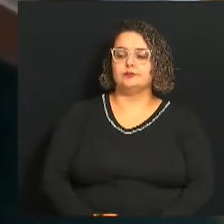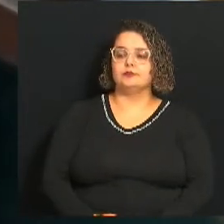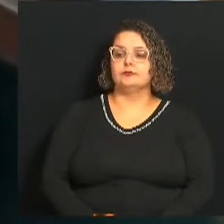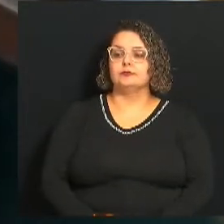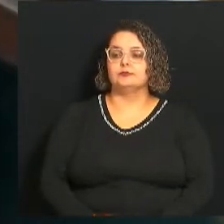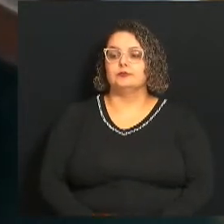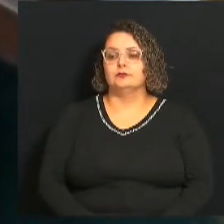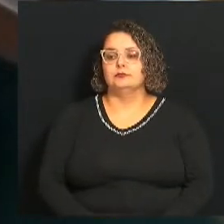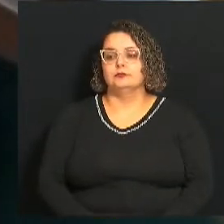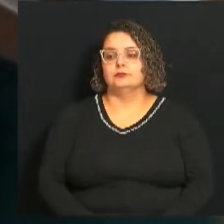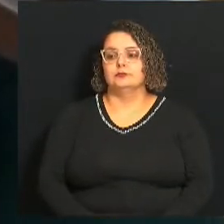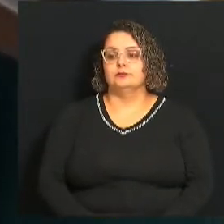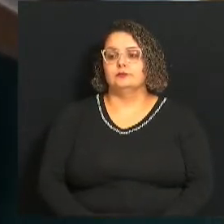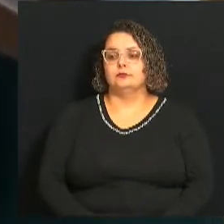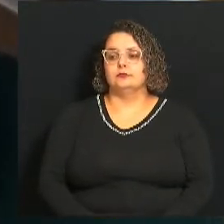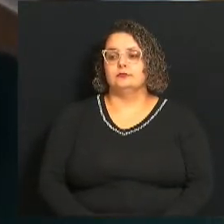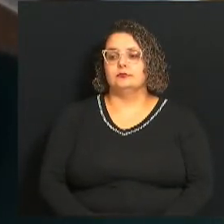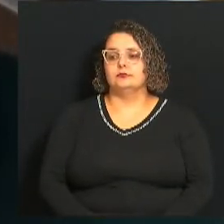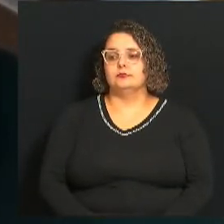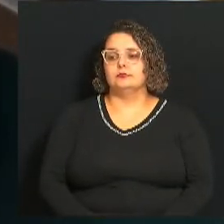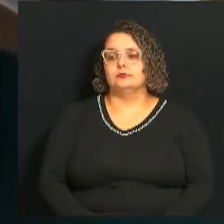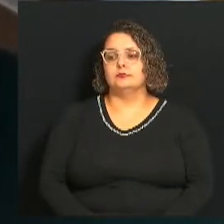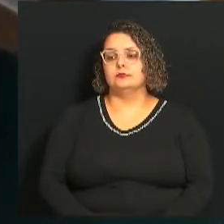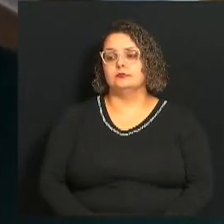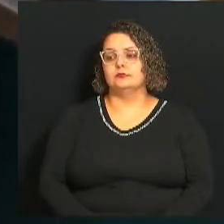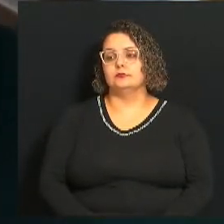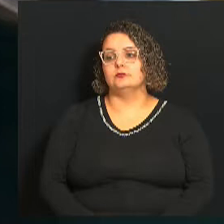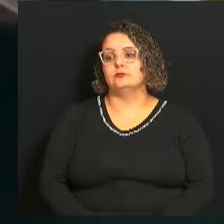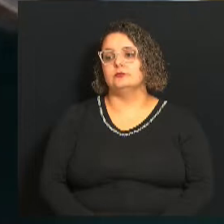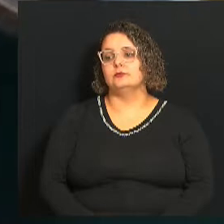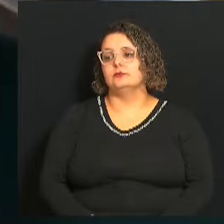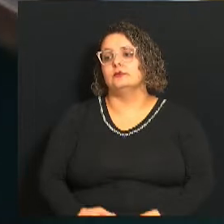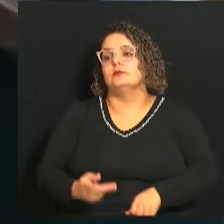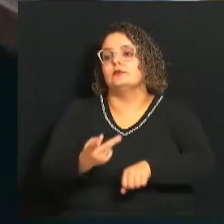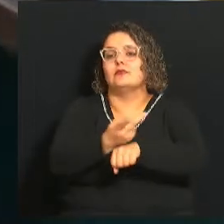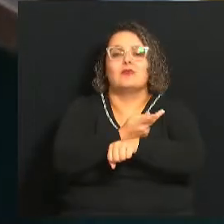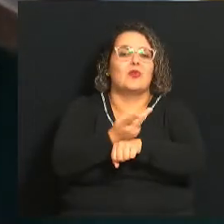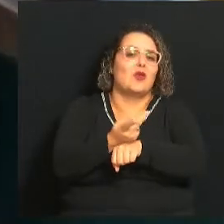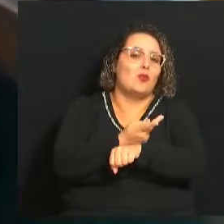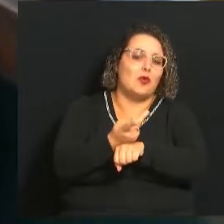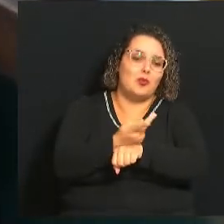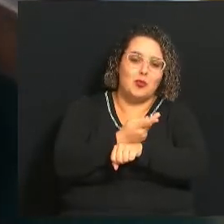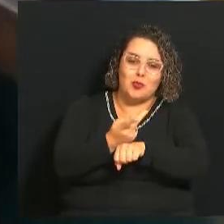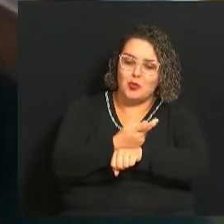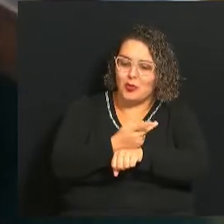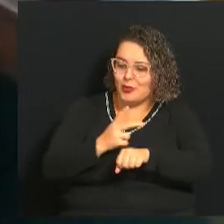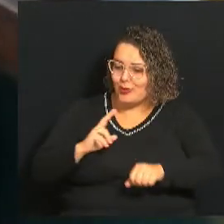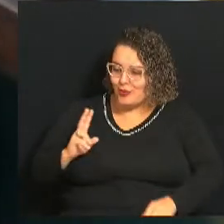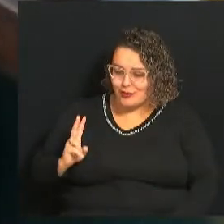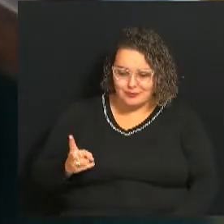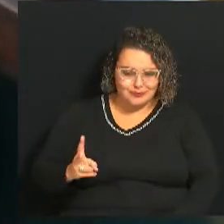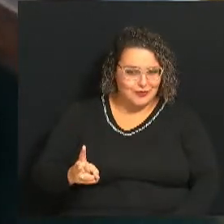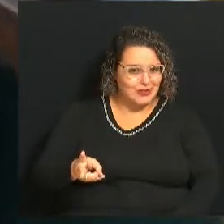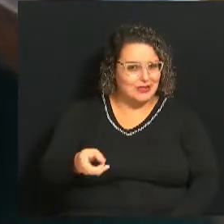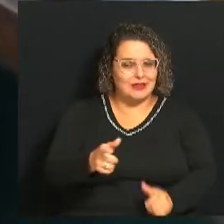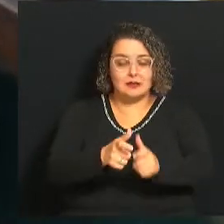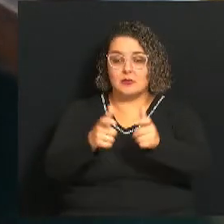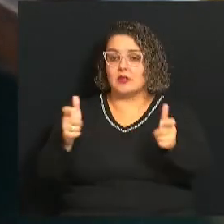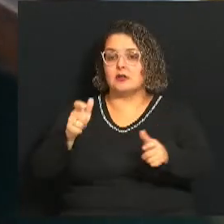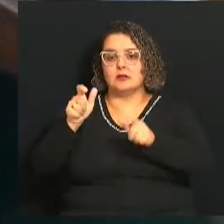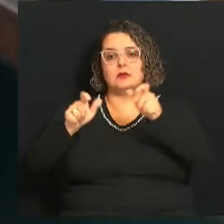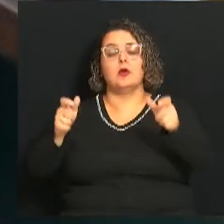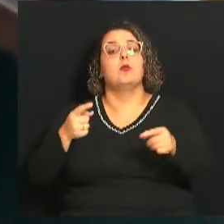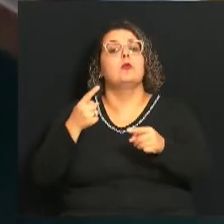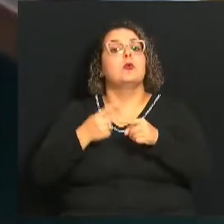ser uma busca, eu diria até frenética, de grande parte da população. Por